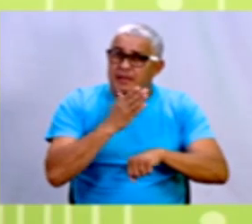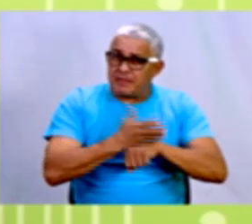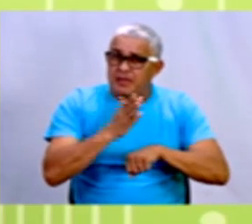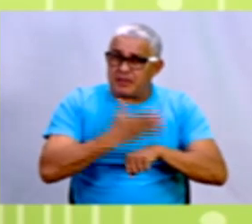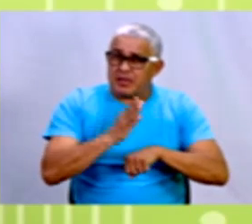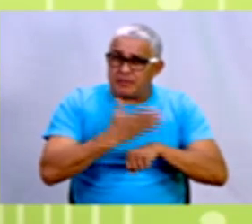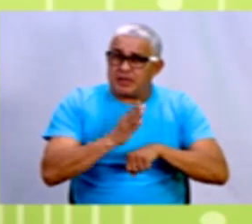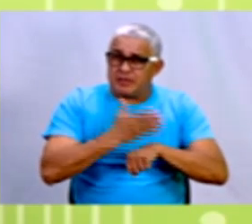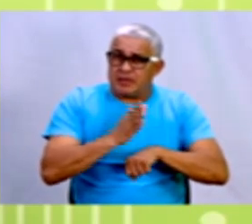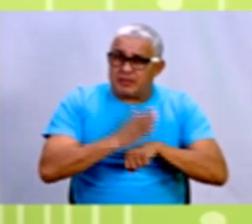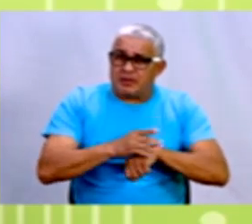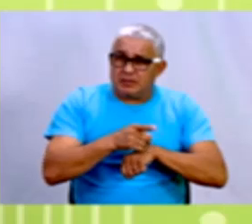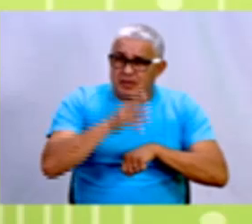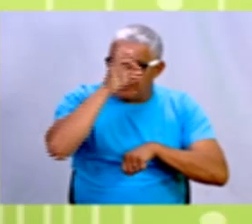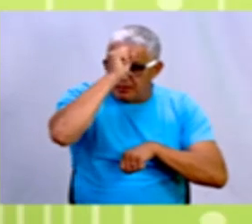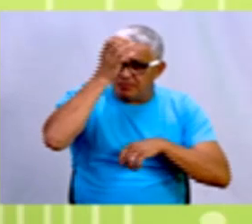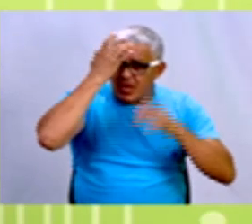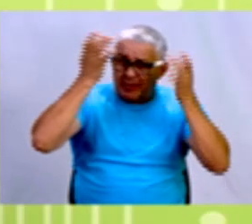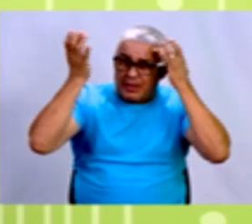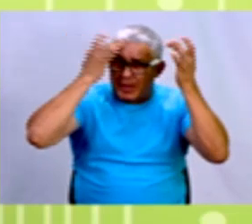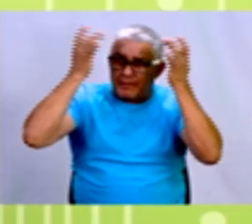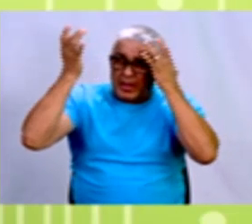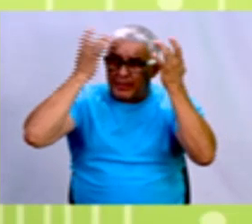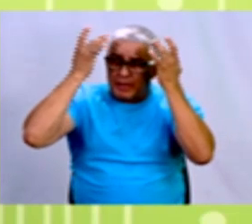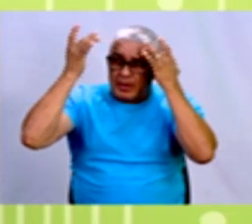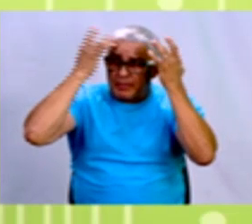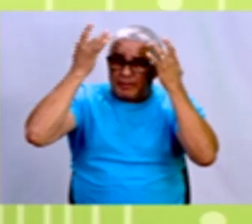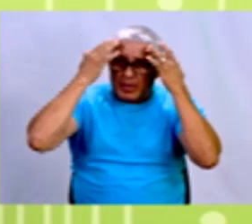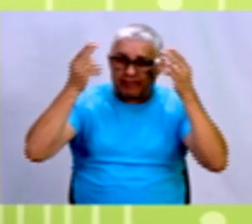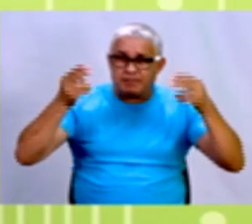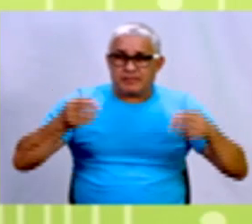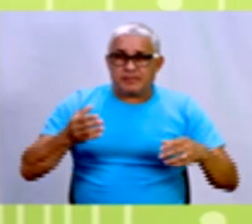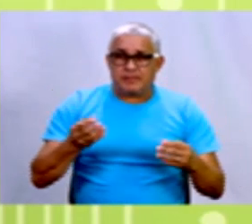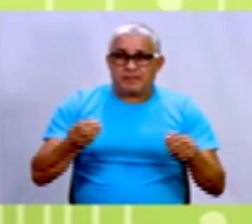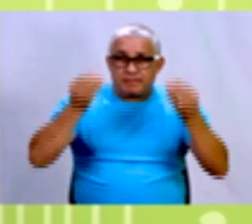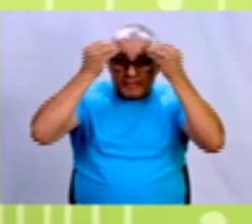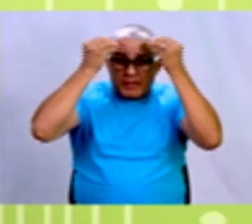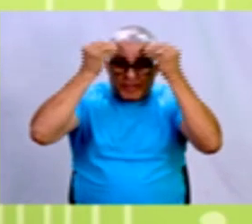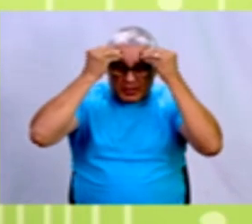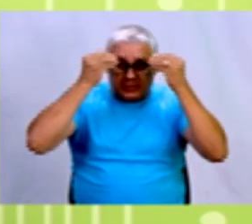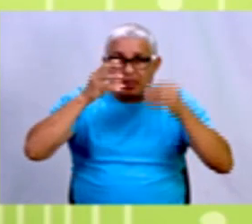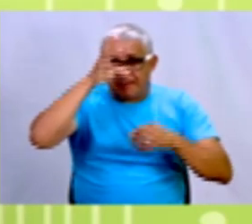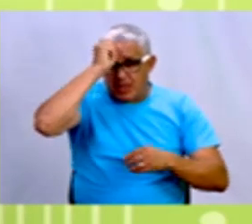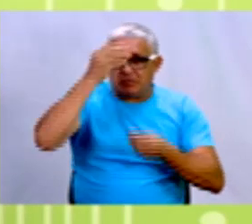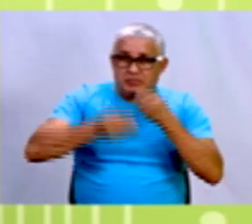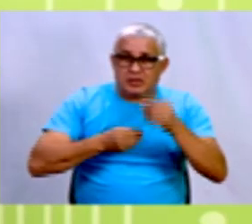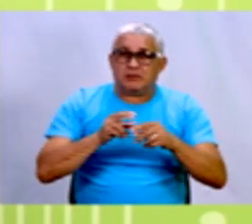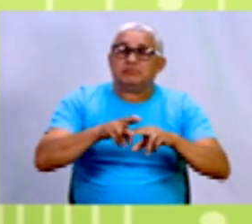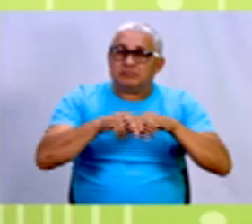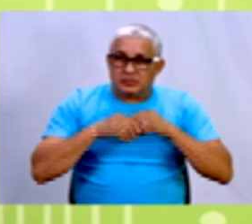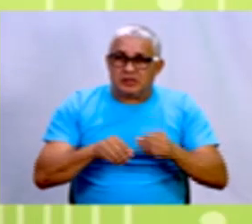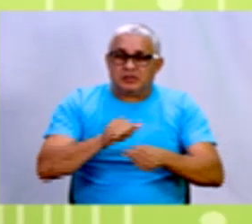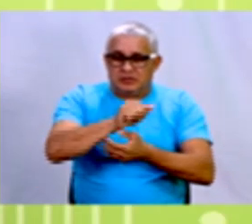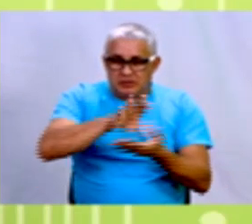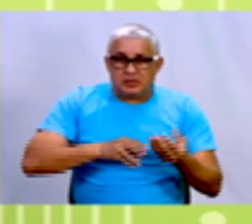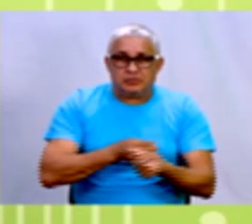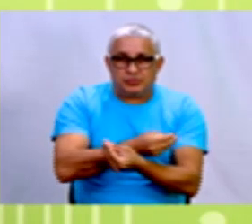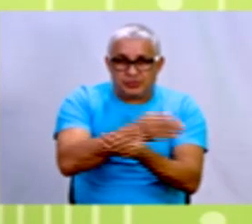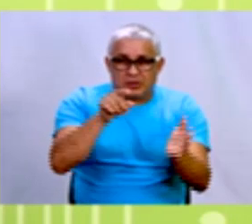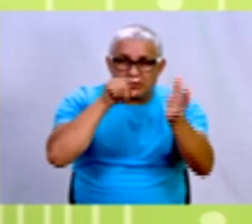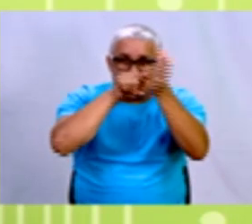esses exercícios que vocês vão memorizar, vão aprender como que faz, entendeu? Por isso que a gente dá essas atividades, os questionários para vocês